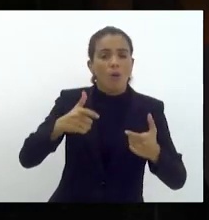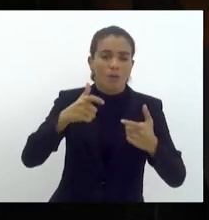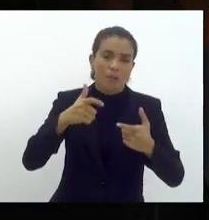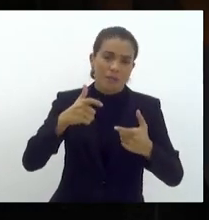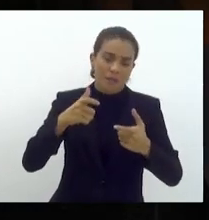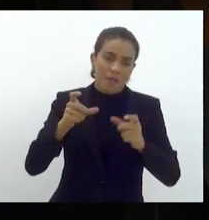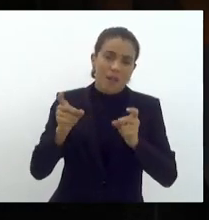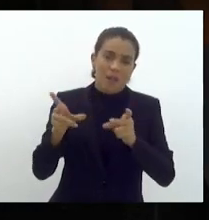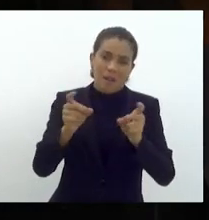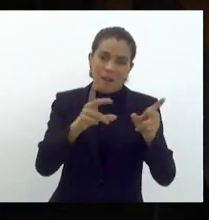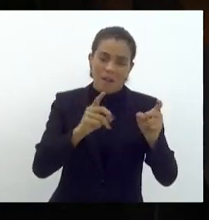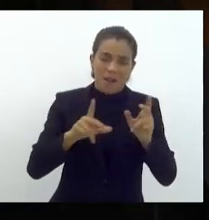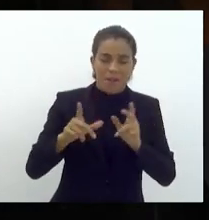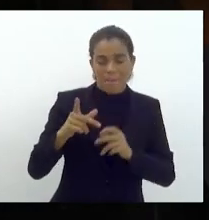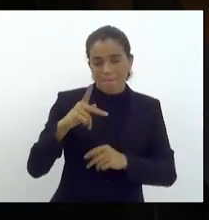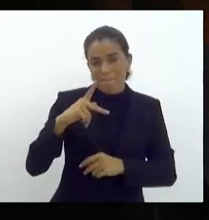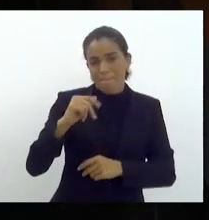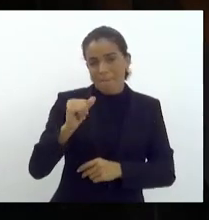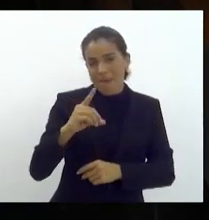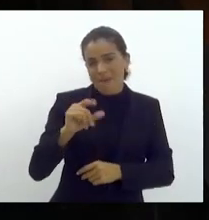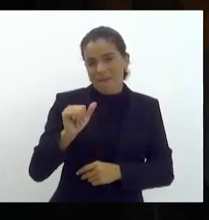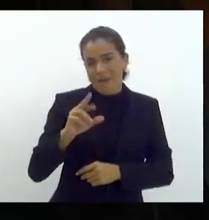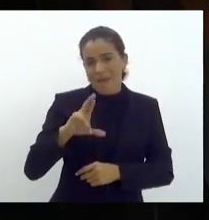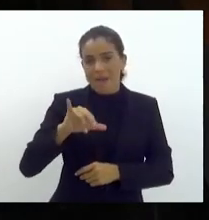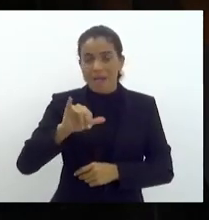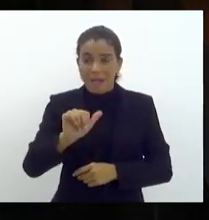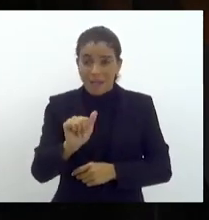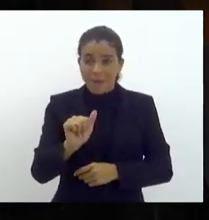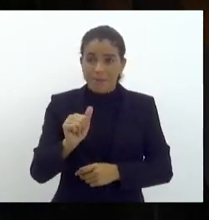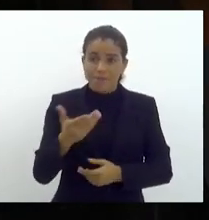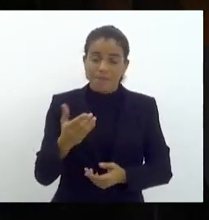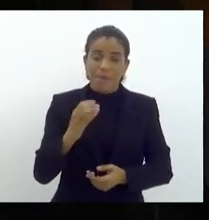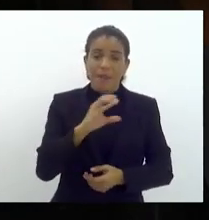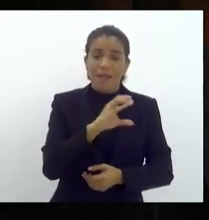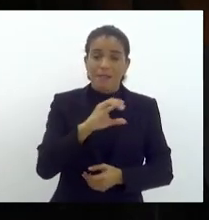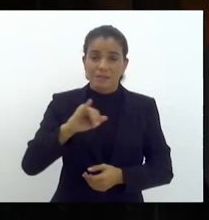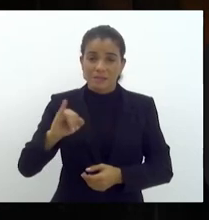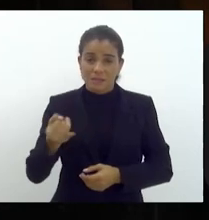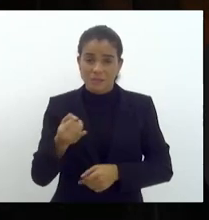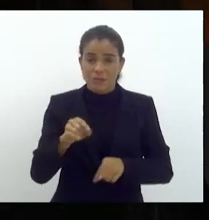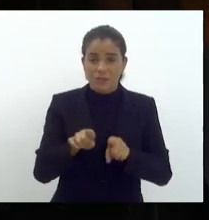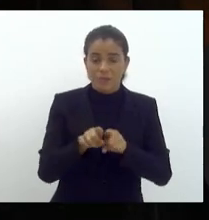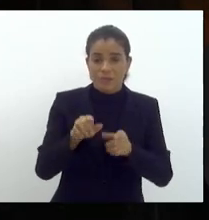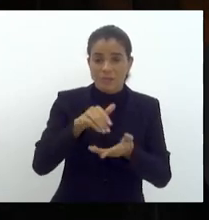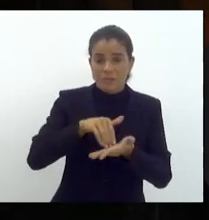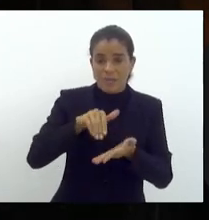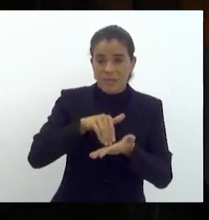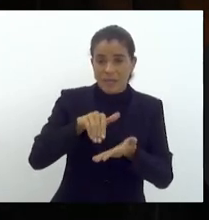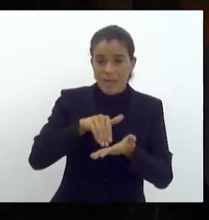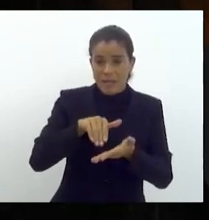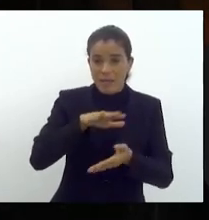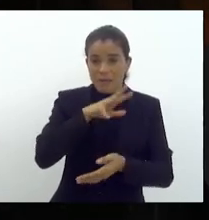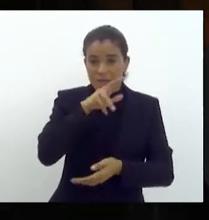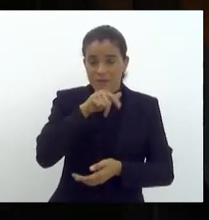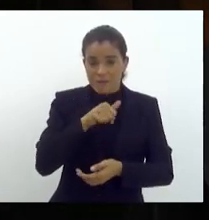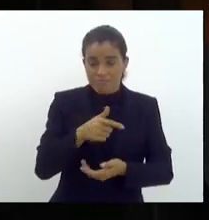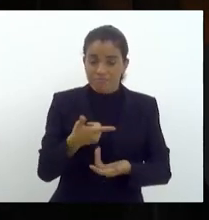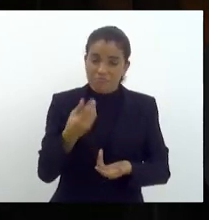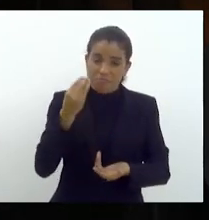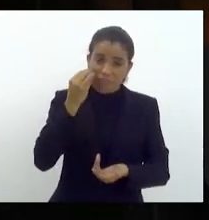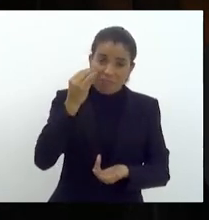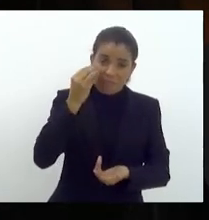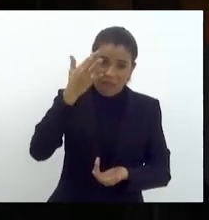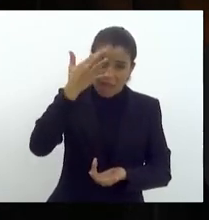queria só que nesse destaque a ccj A Fazenda tentar se ver se essa interpretação